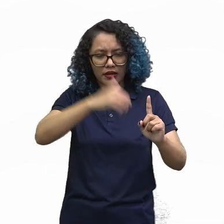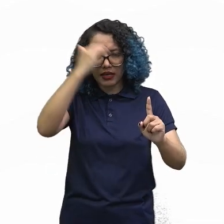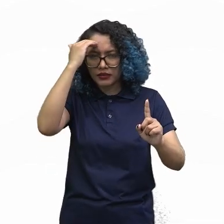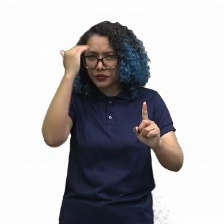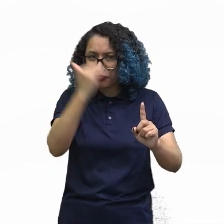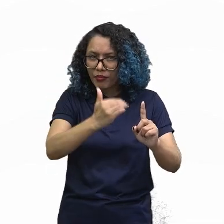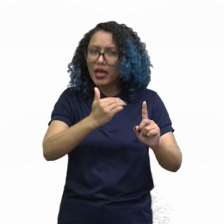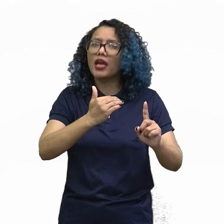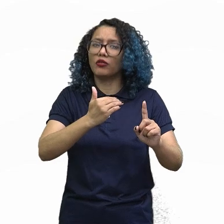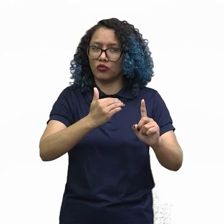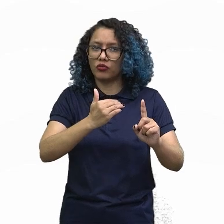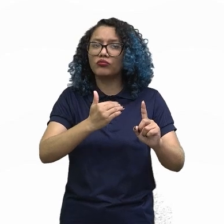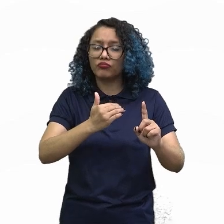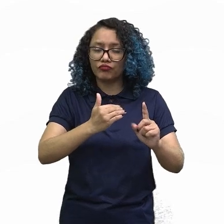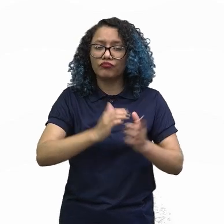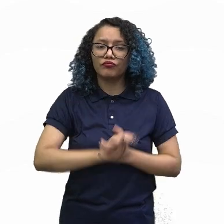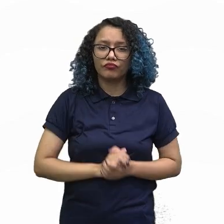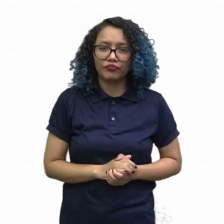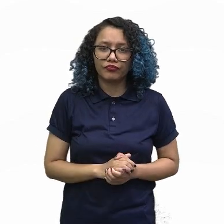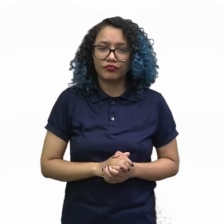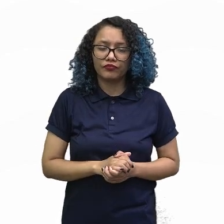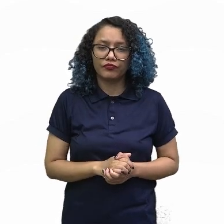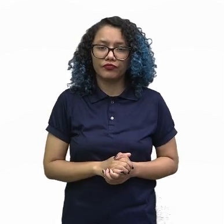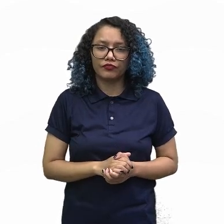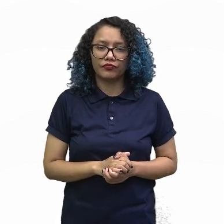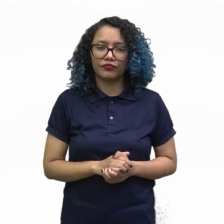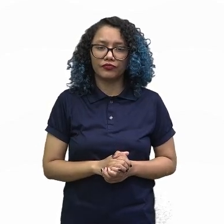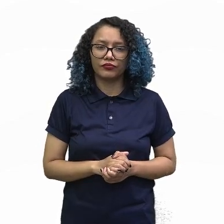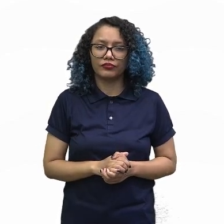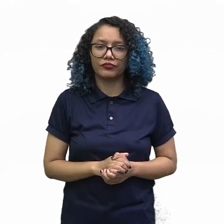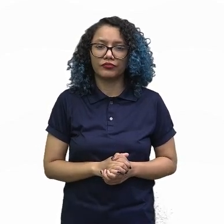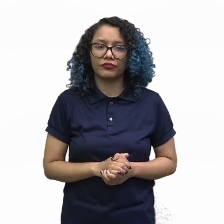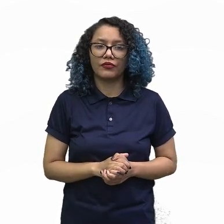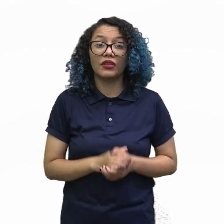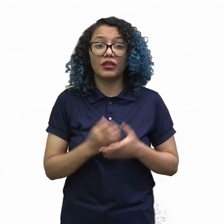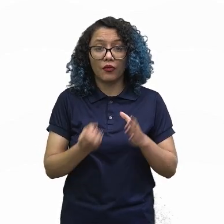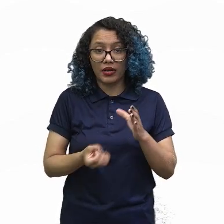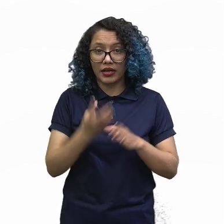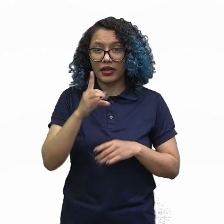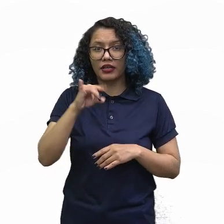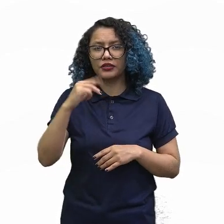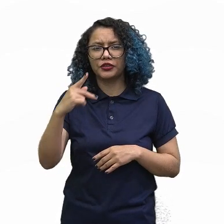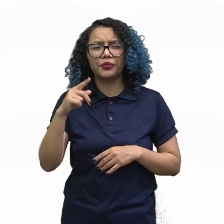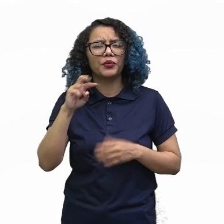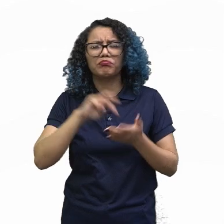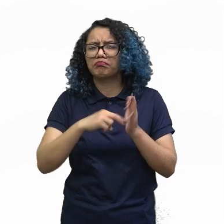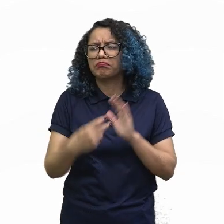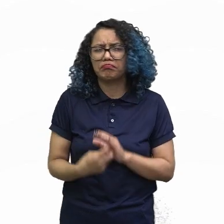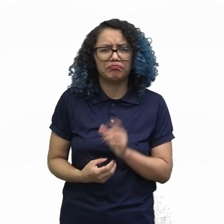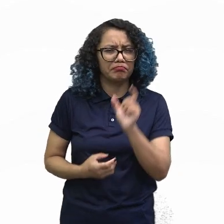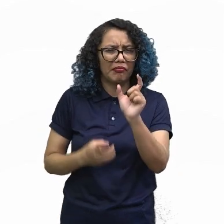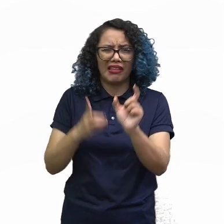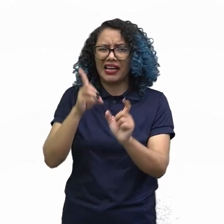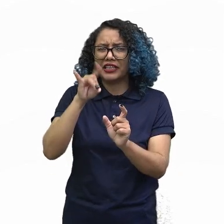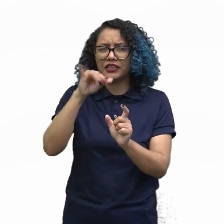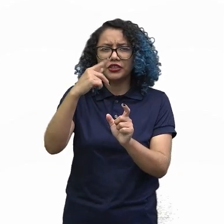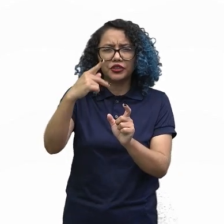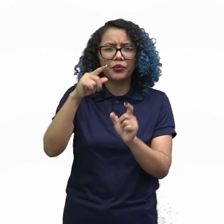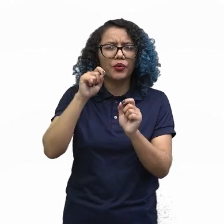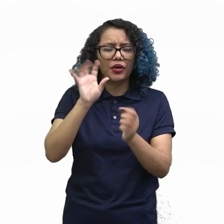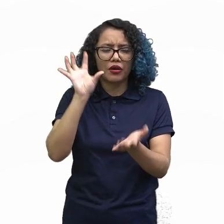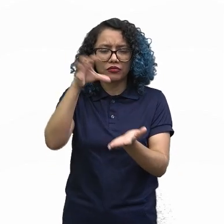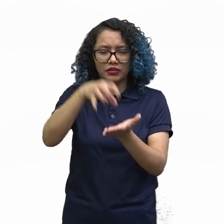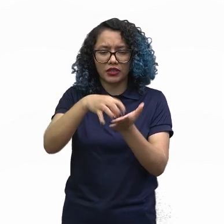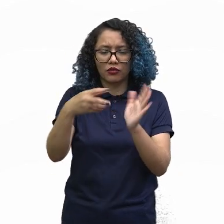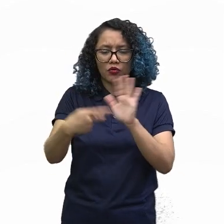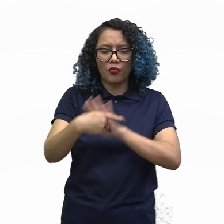percebe que o Vargas, ele cria a DIP. O que seria essa DIP, afinal de contas? Seria um setor